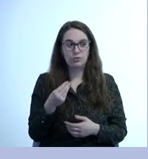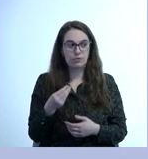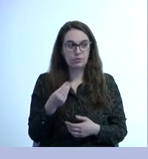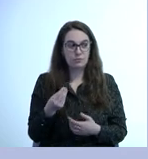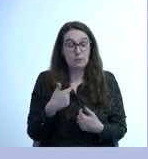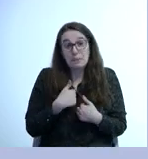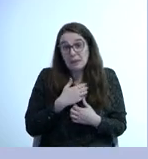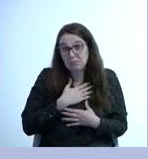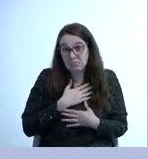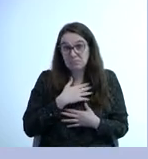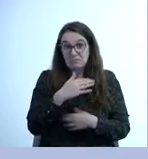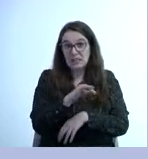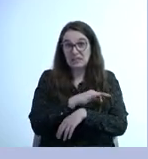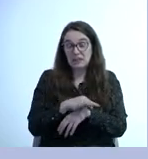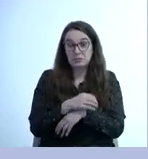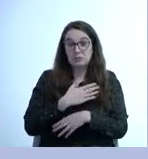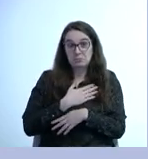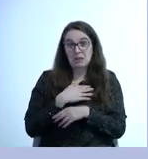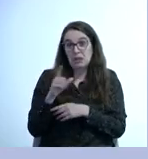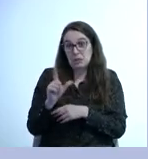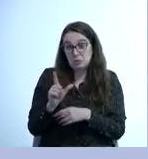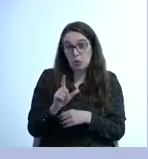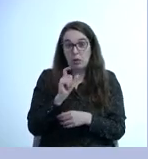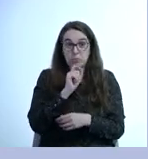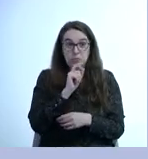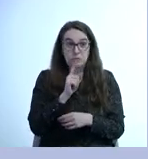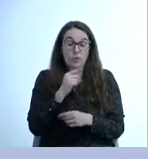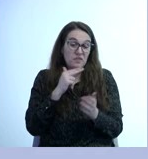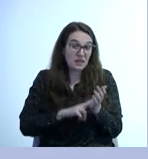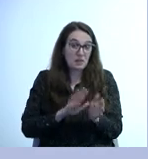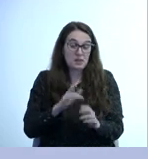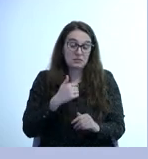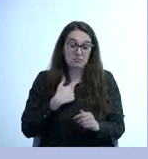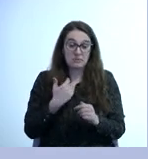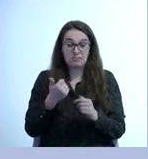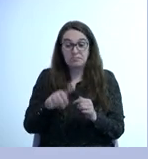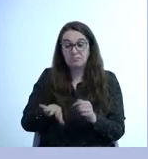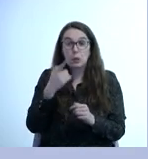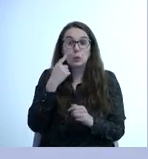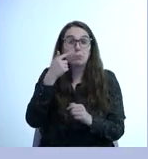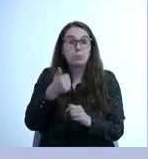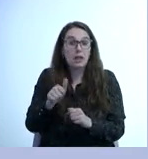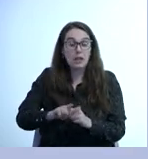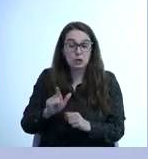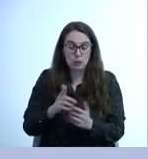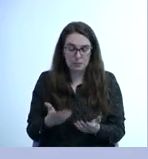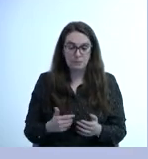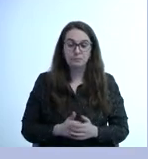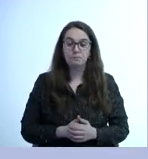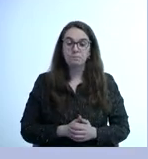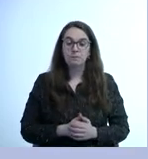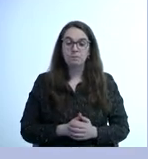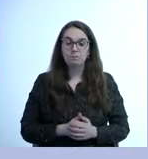perdidos mais arquitetos, podemos limitar isso a Lisboa, mas se calhar nem sequer é verdade, e geograficamente é uma coisa muito mais. E, portanto, nesse